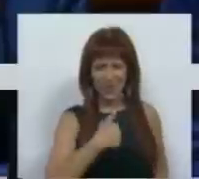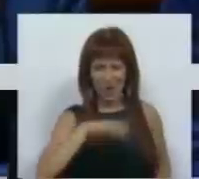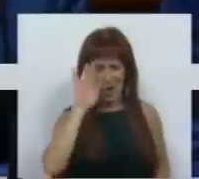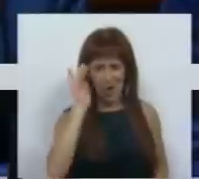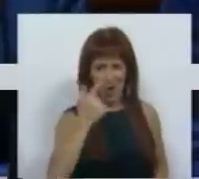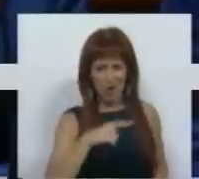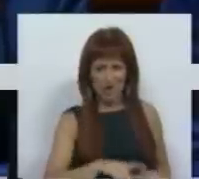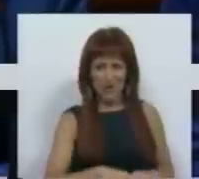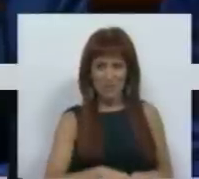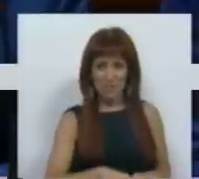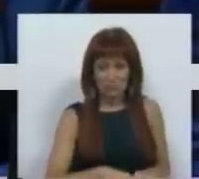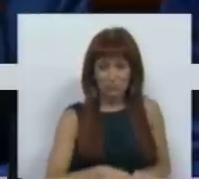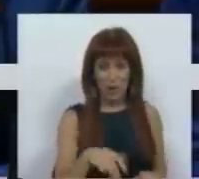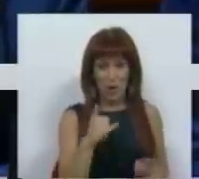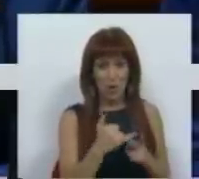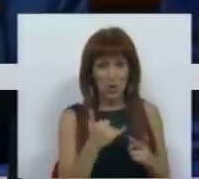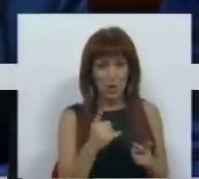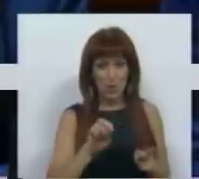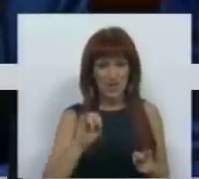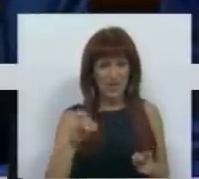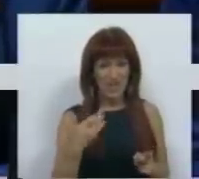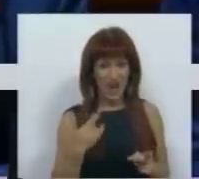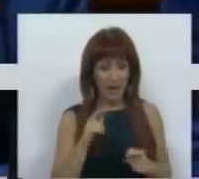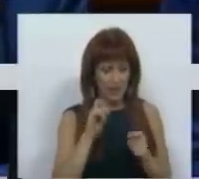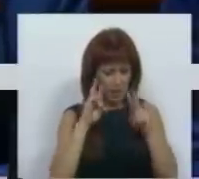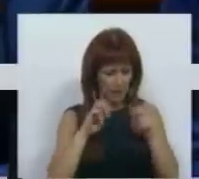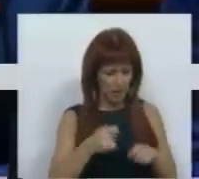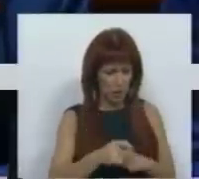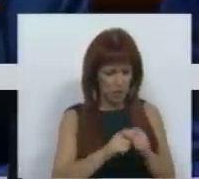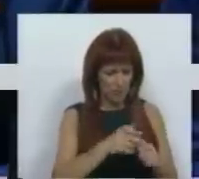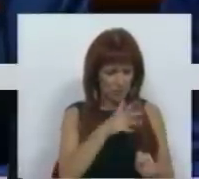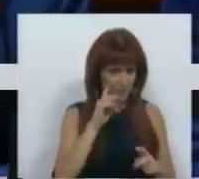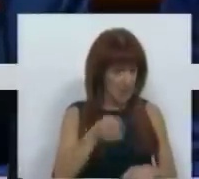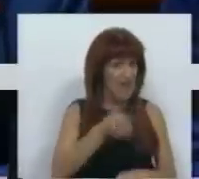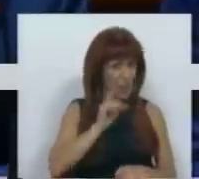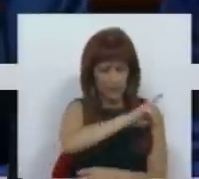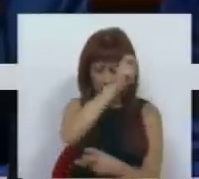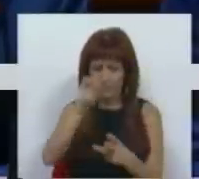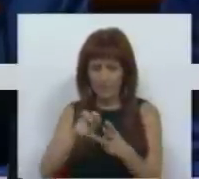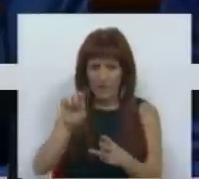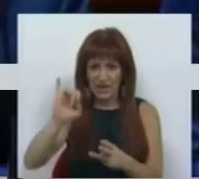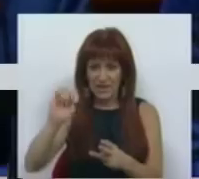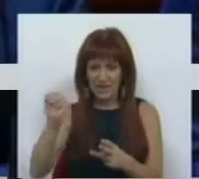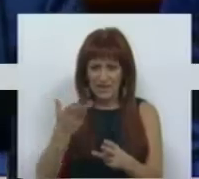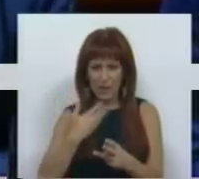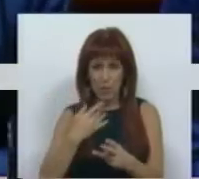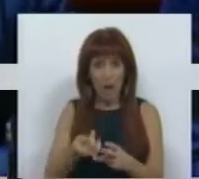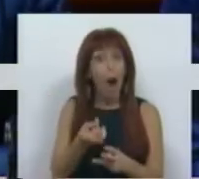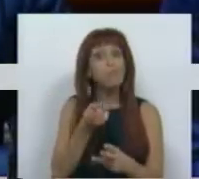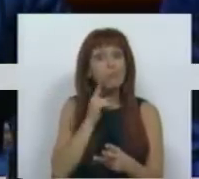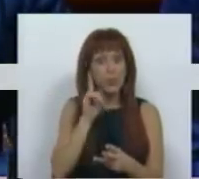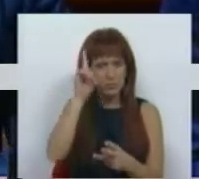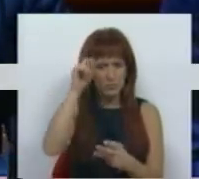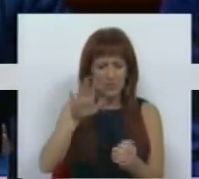Sabemos, segundo lugar, o CIED investigou um jornalista ilegalmente. Terceiro, o CIED